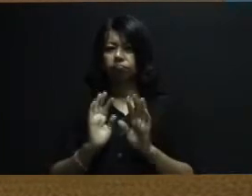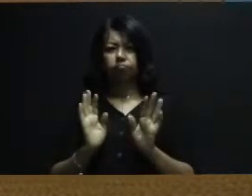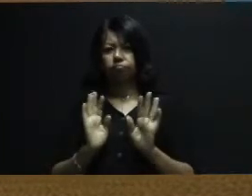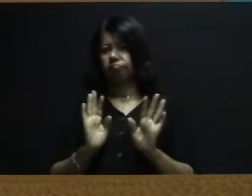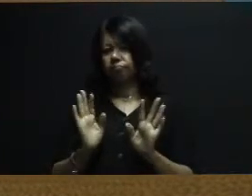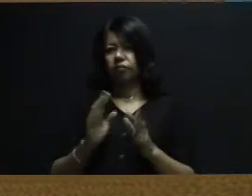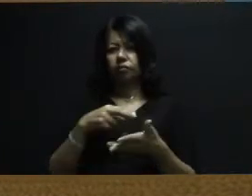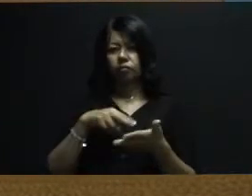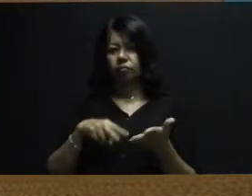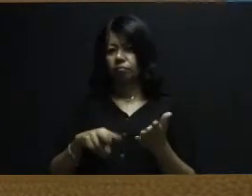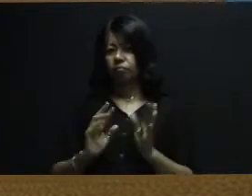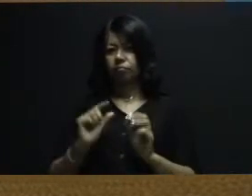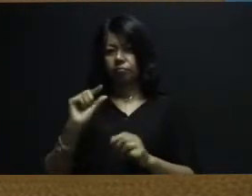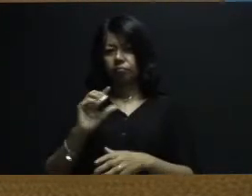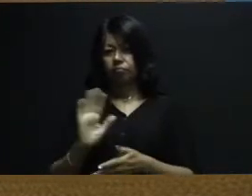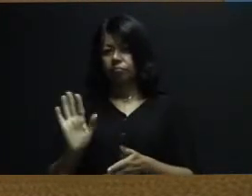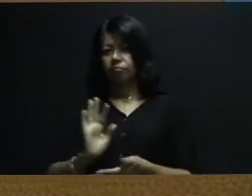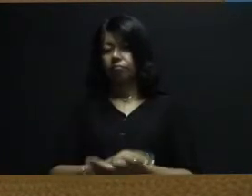dessa leitura.